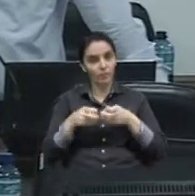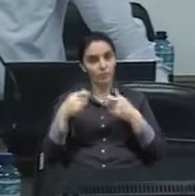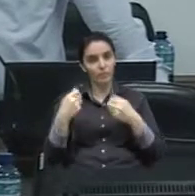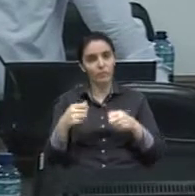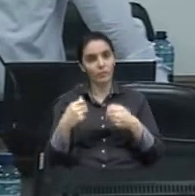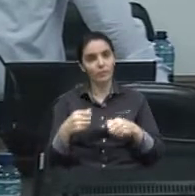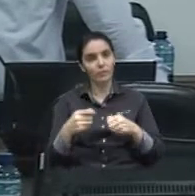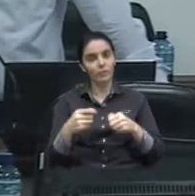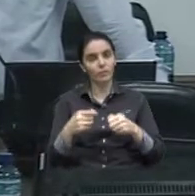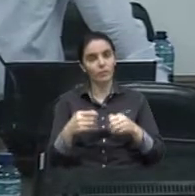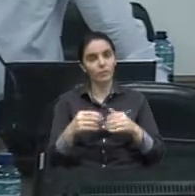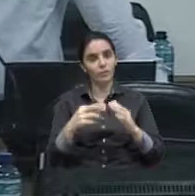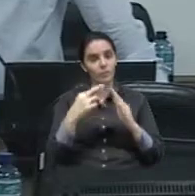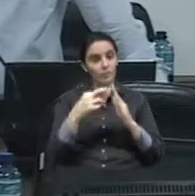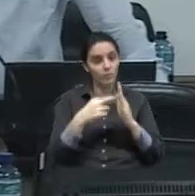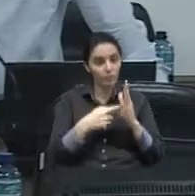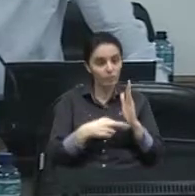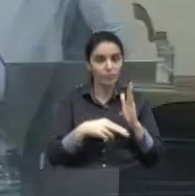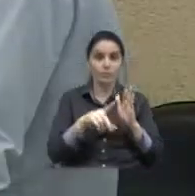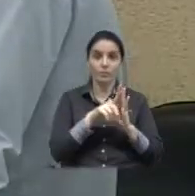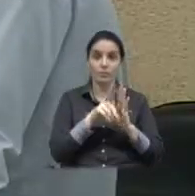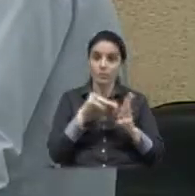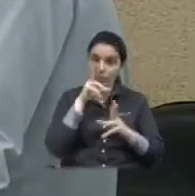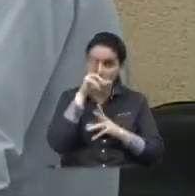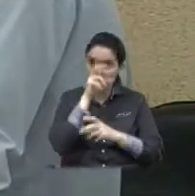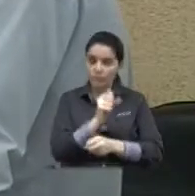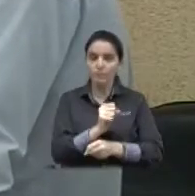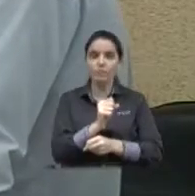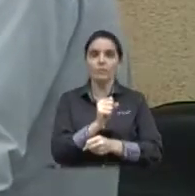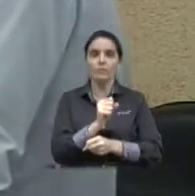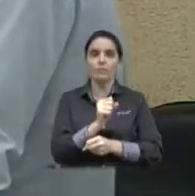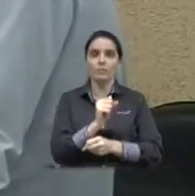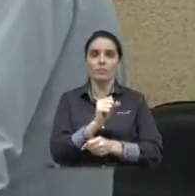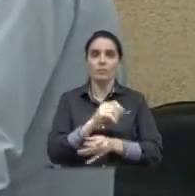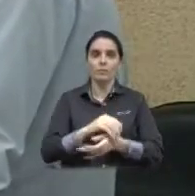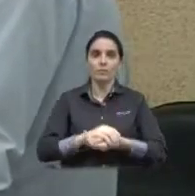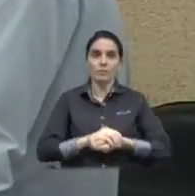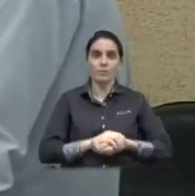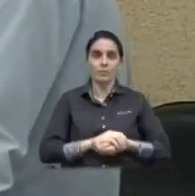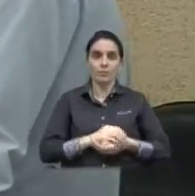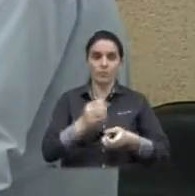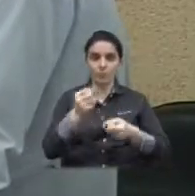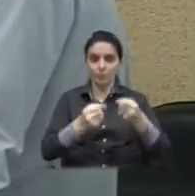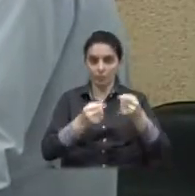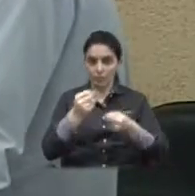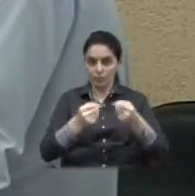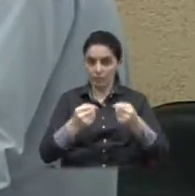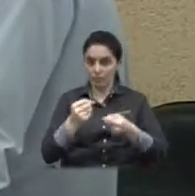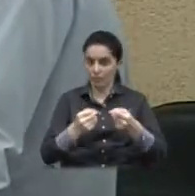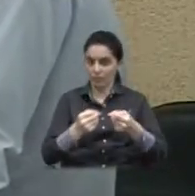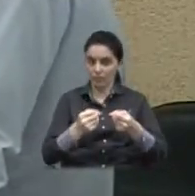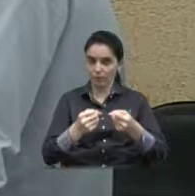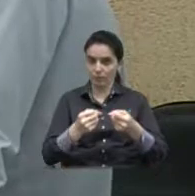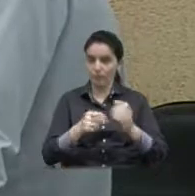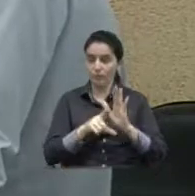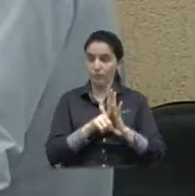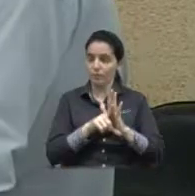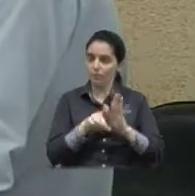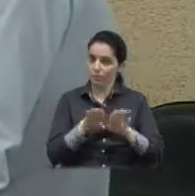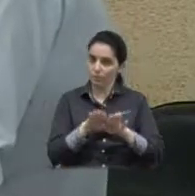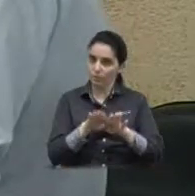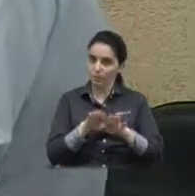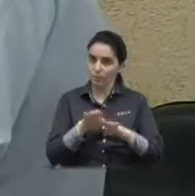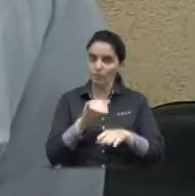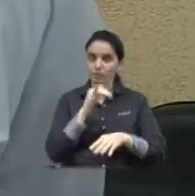lei para que realmente ela possa ter força de vigência. E sobre os carros em veículos, a lei também diz que